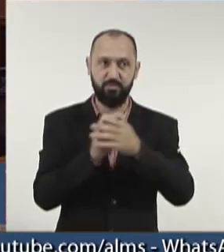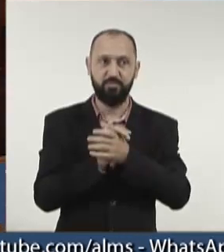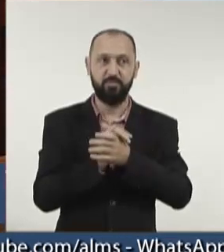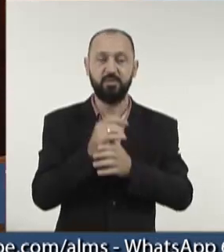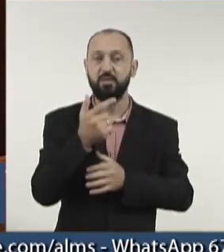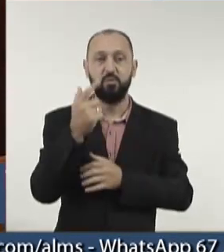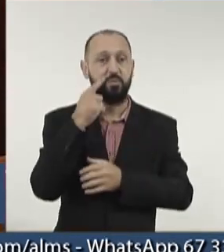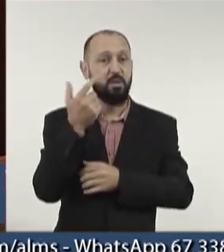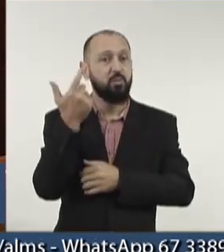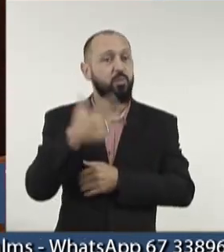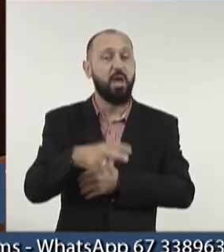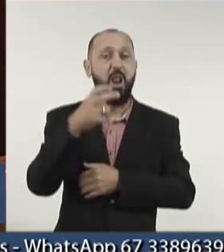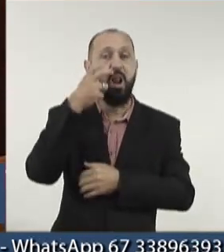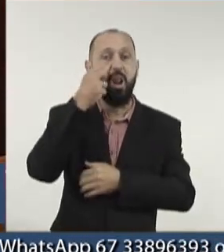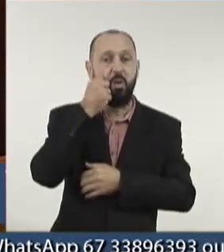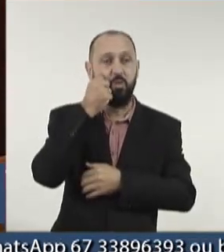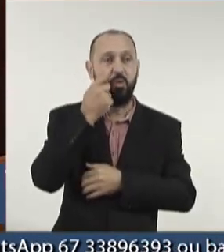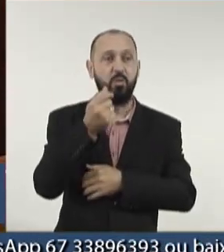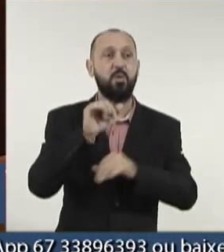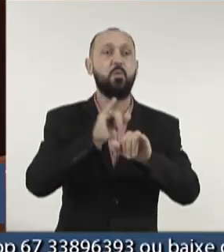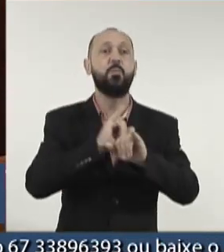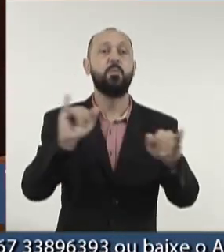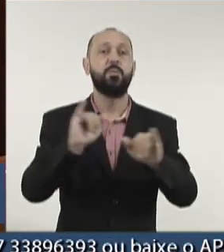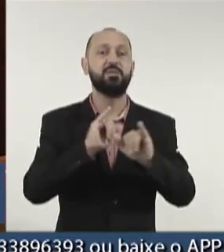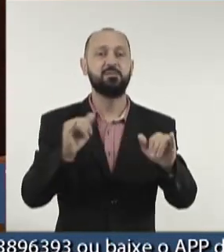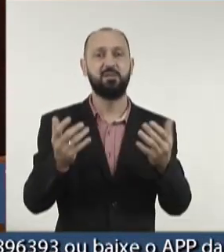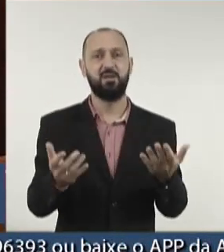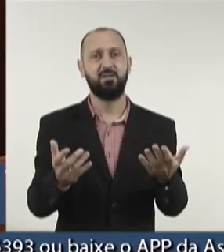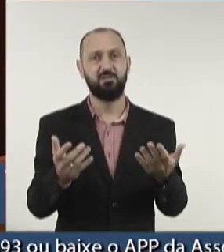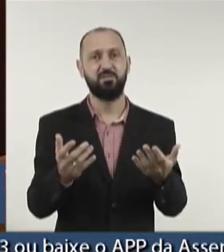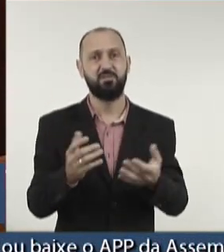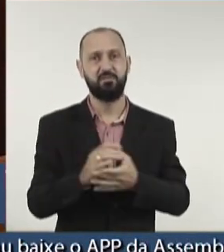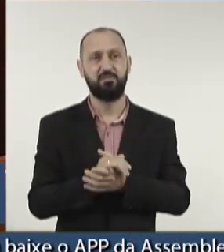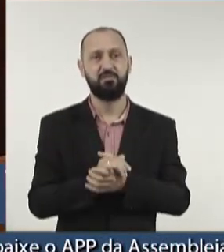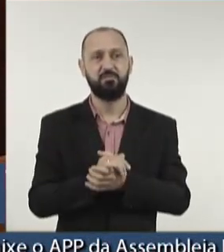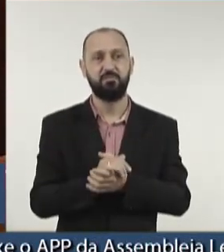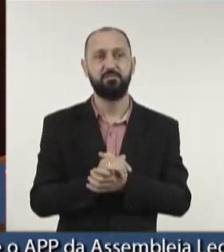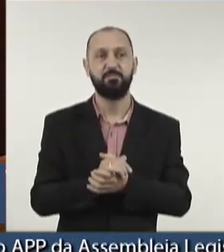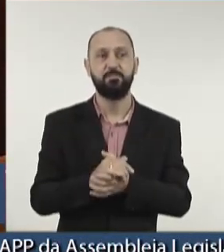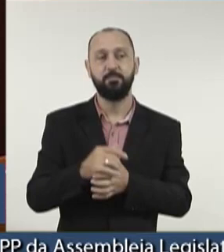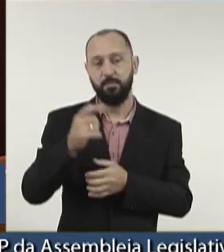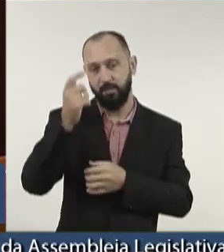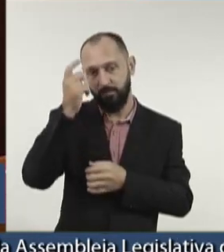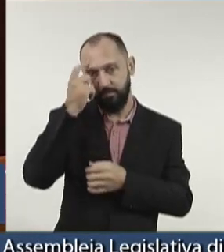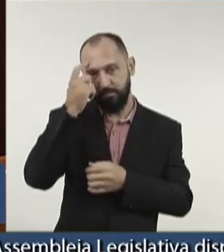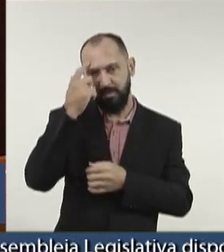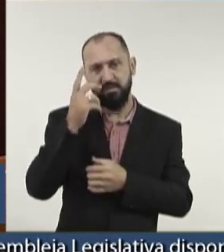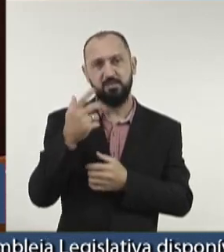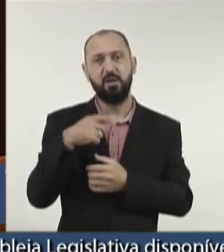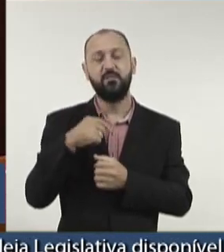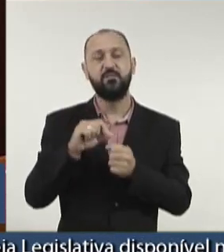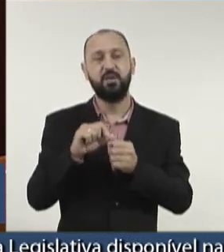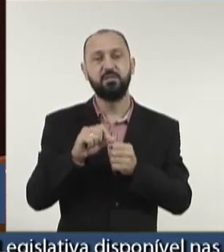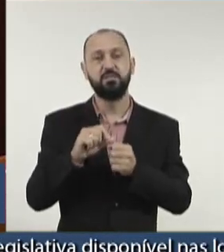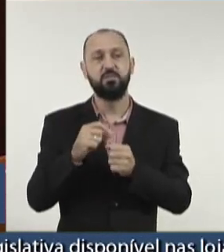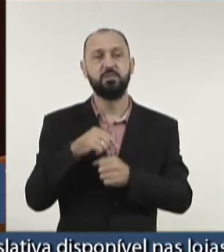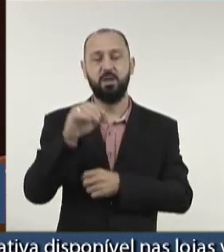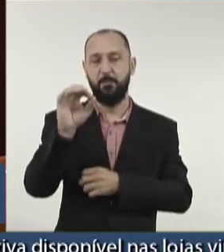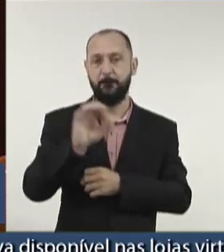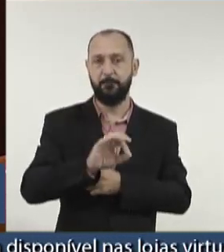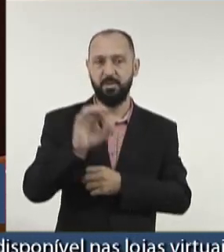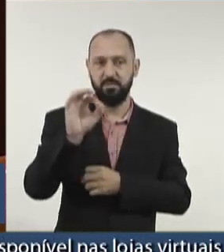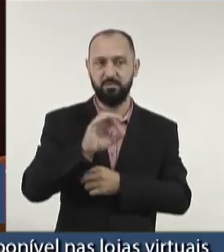tem fins lucrativos está gastando esse valor com publicidade, leva a gente automaticamente, com esse percentual